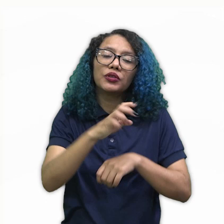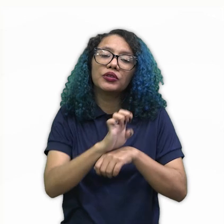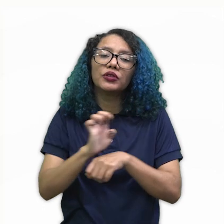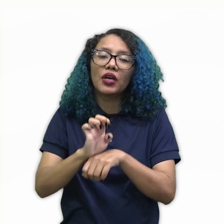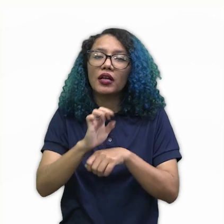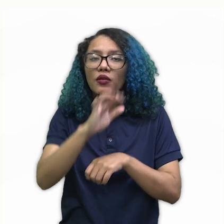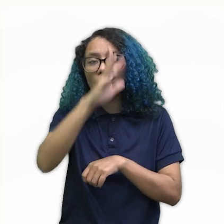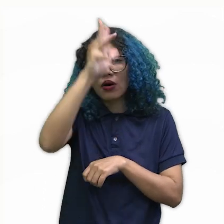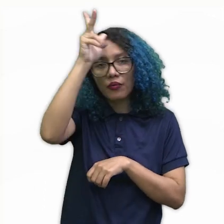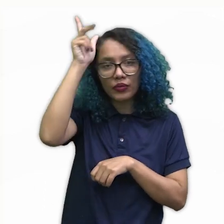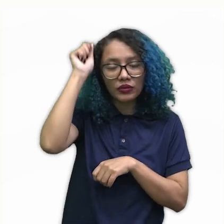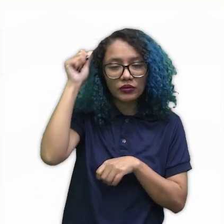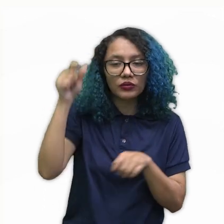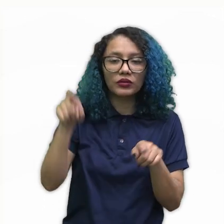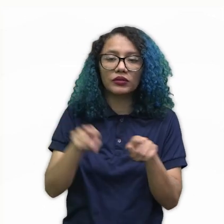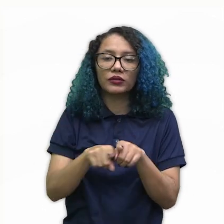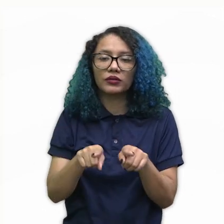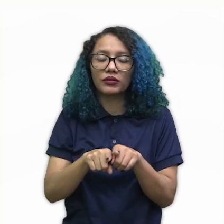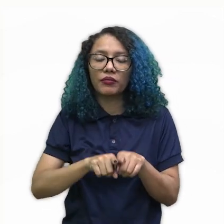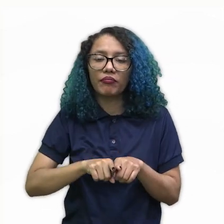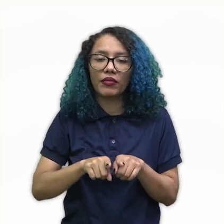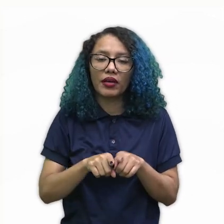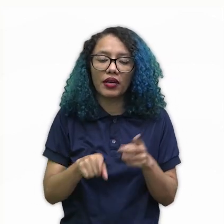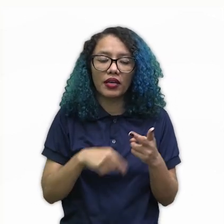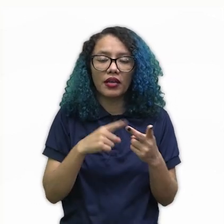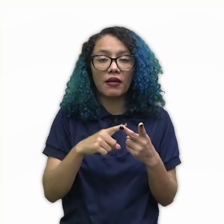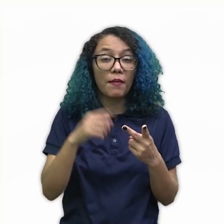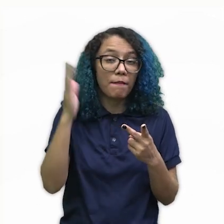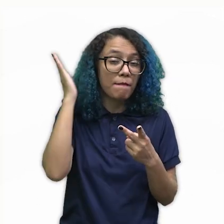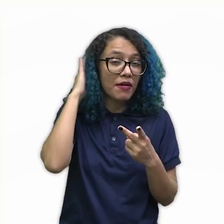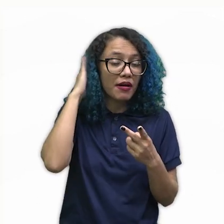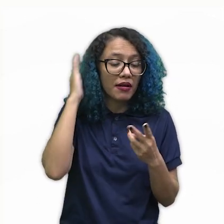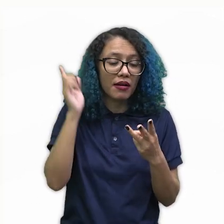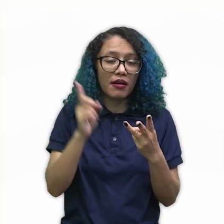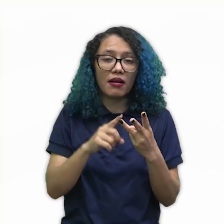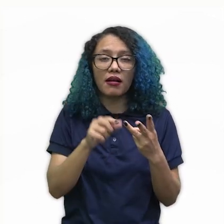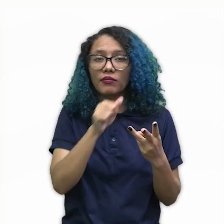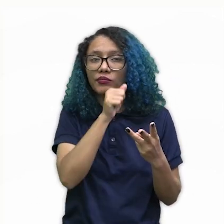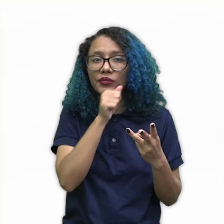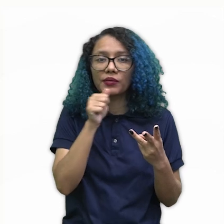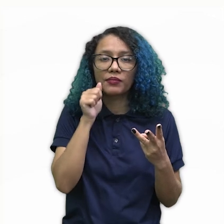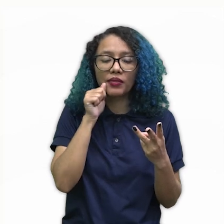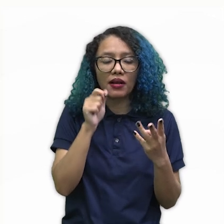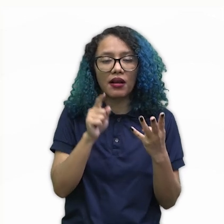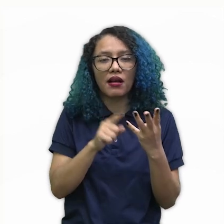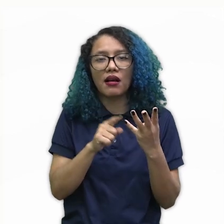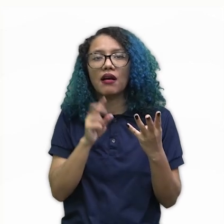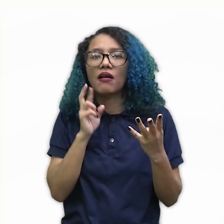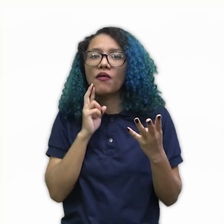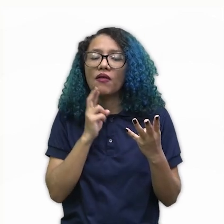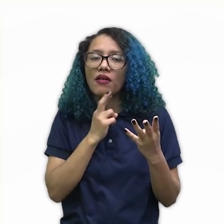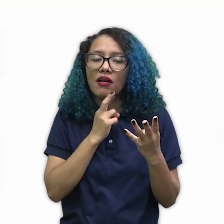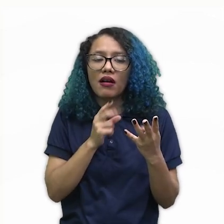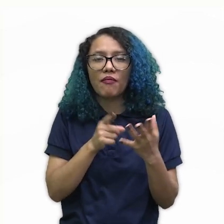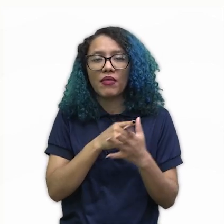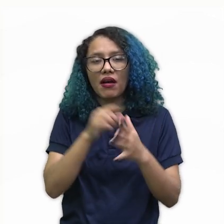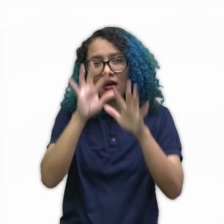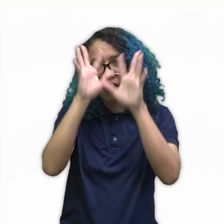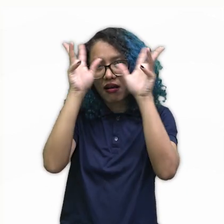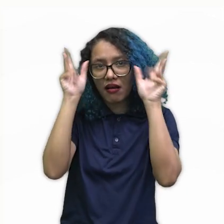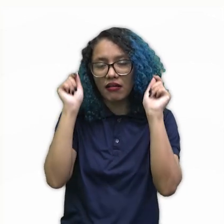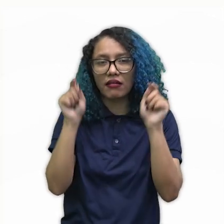o Amazonas, o estado do Pará, Amapá, Roraima, Acre,